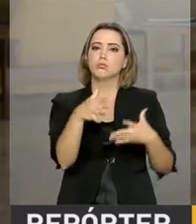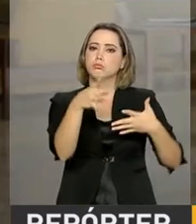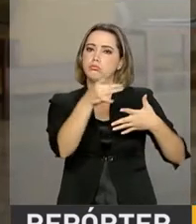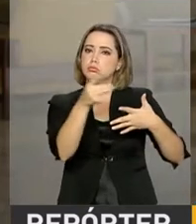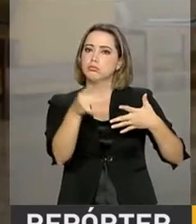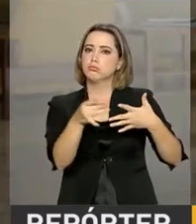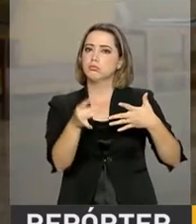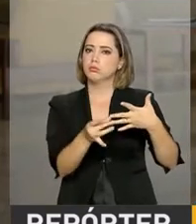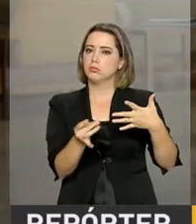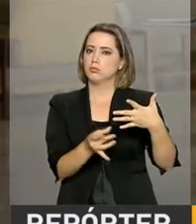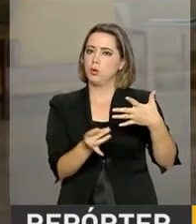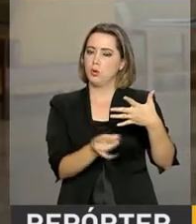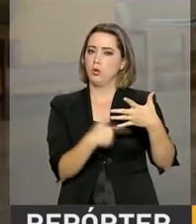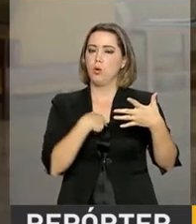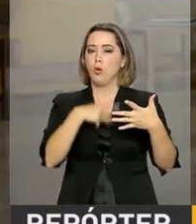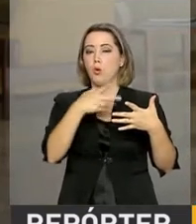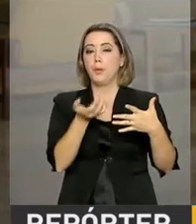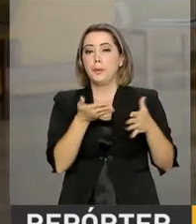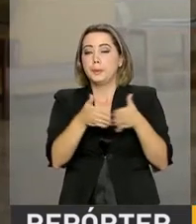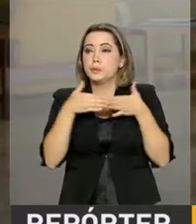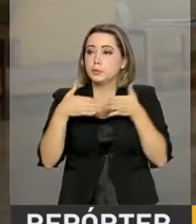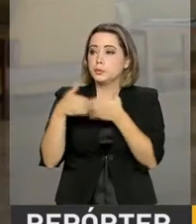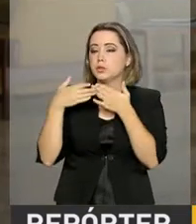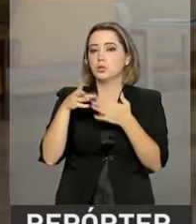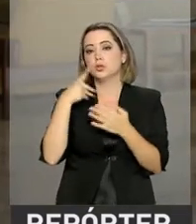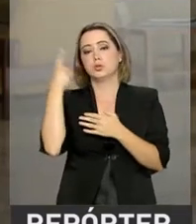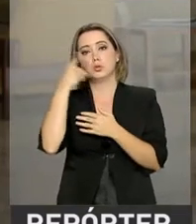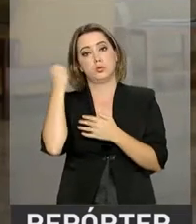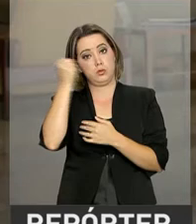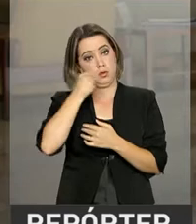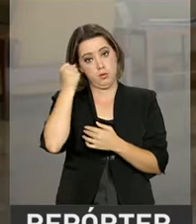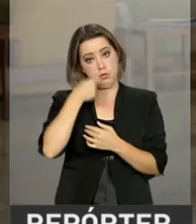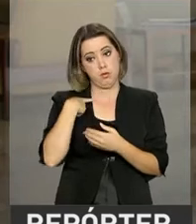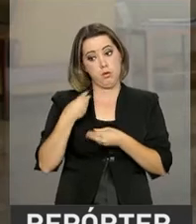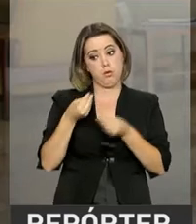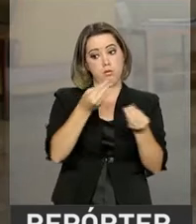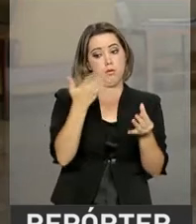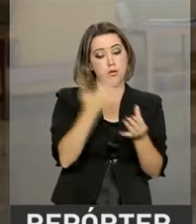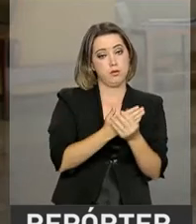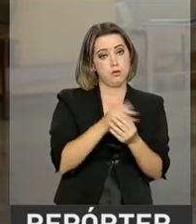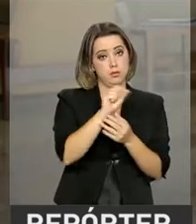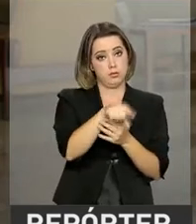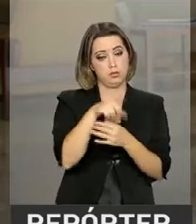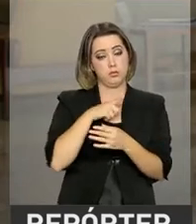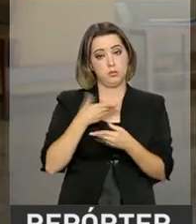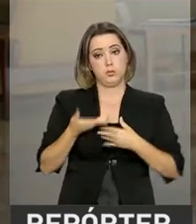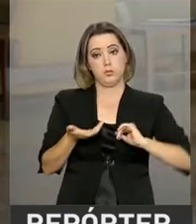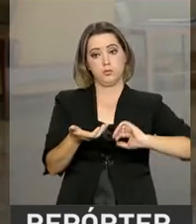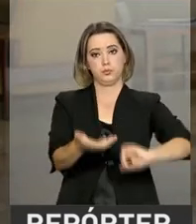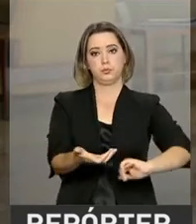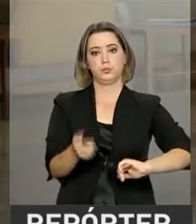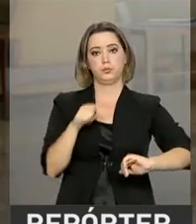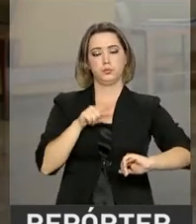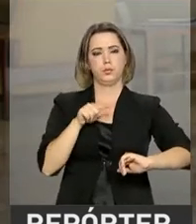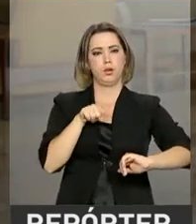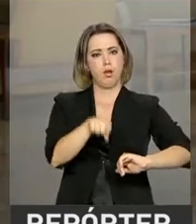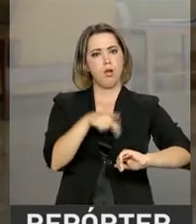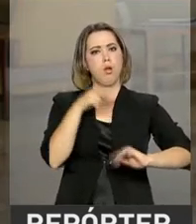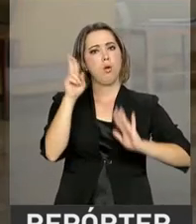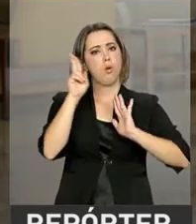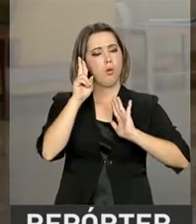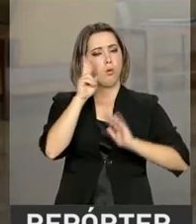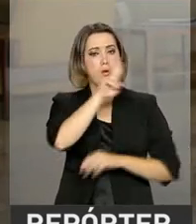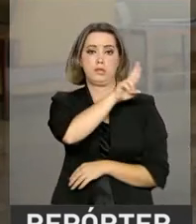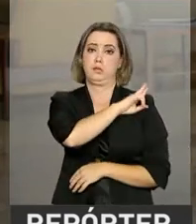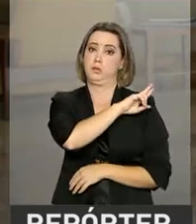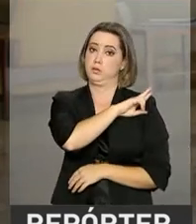demandas dos parlamentares por mudanças no texto da reforma da Previdência enviada pelo governo ao Congresso Nacional. Segundo o relator Arthur